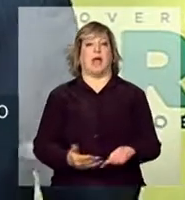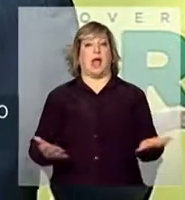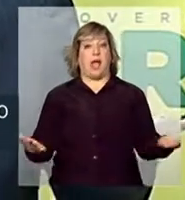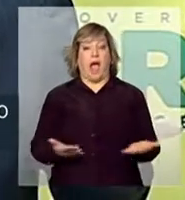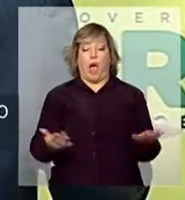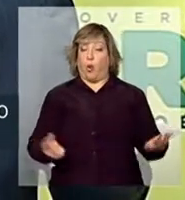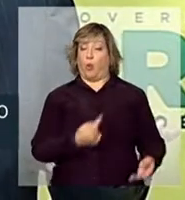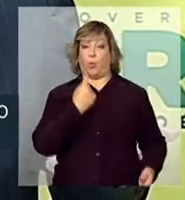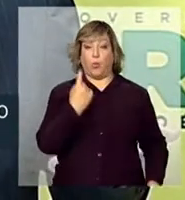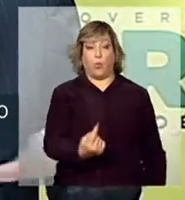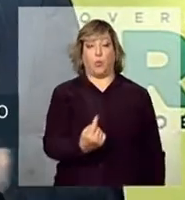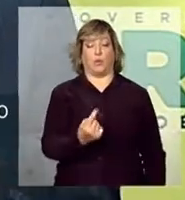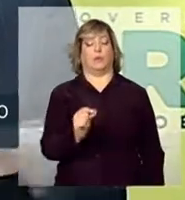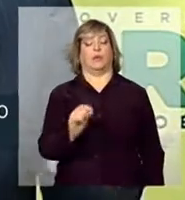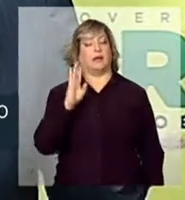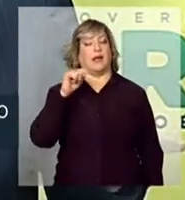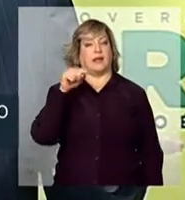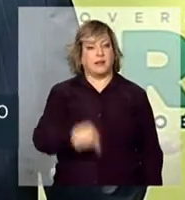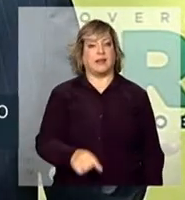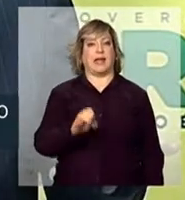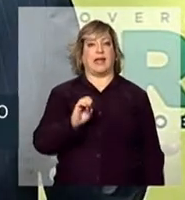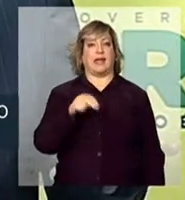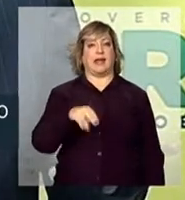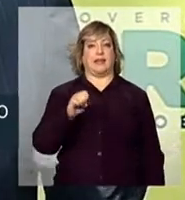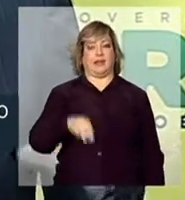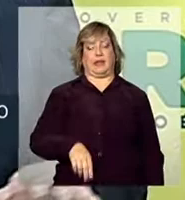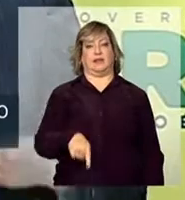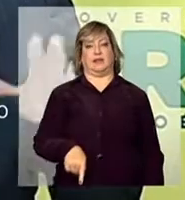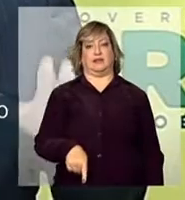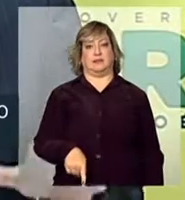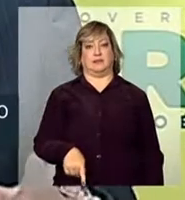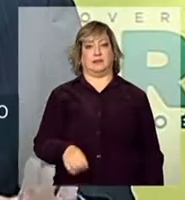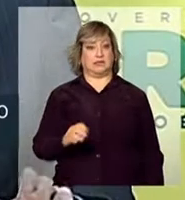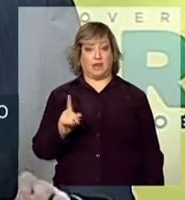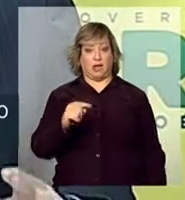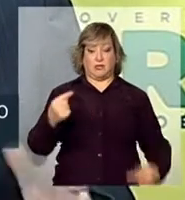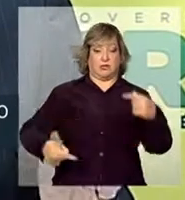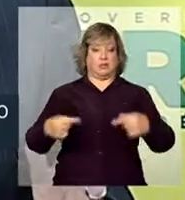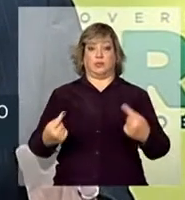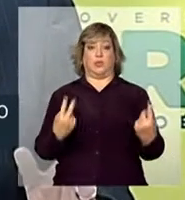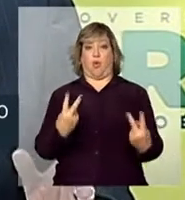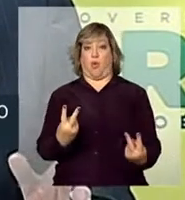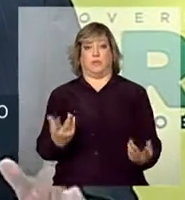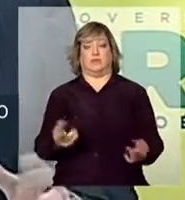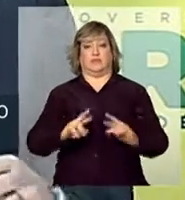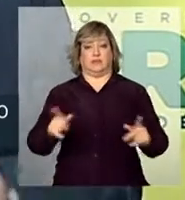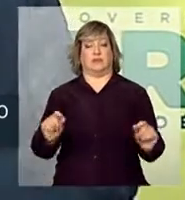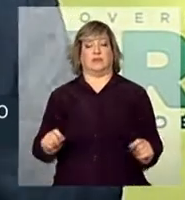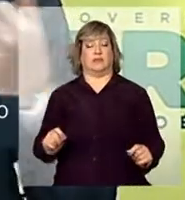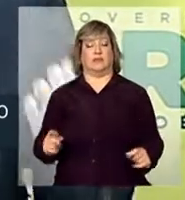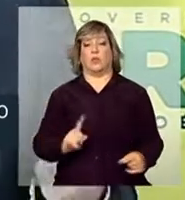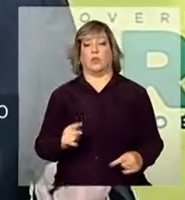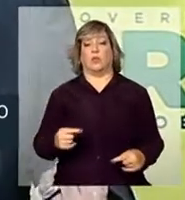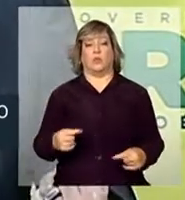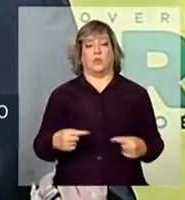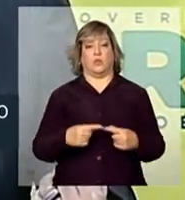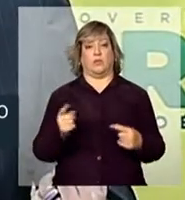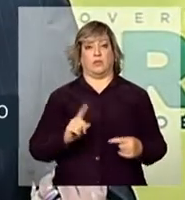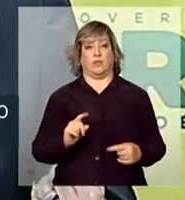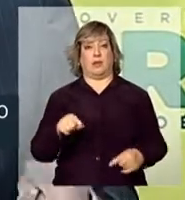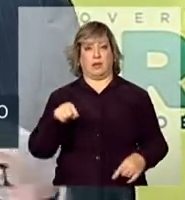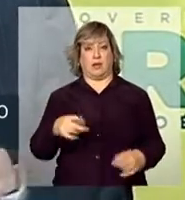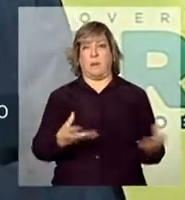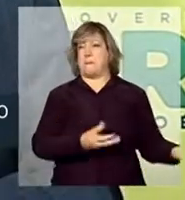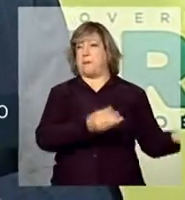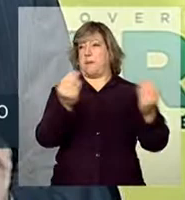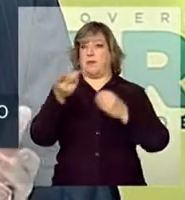agora o único critério é o Enem não há outro critério objetivo senão a vão criar dois pesos e Duas Medidas Não é justo com essa multidão que tá fazendo